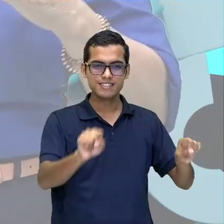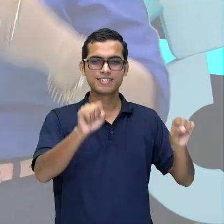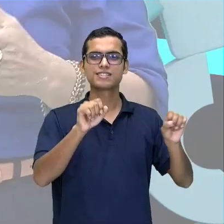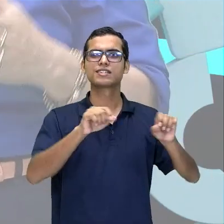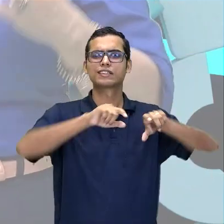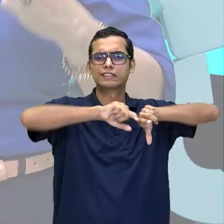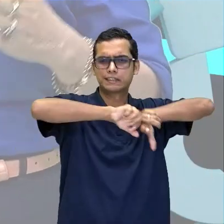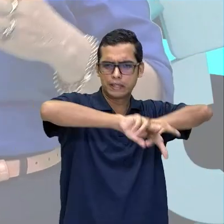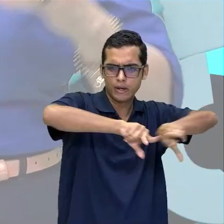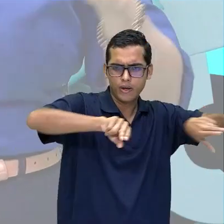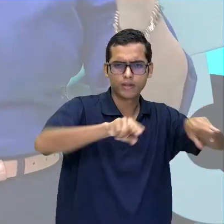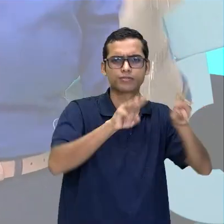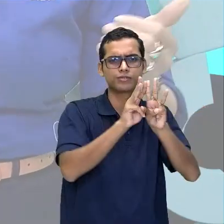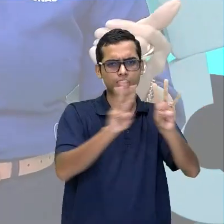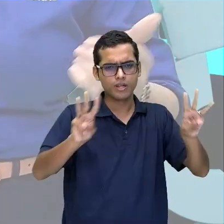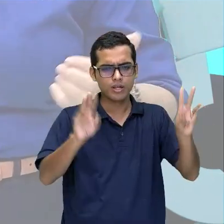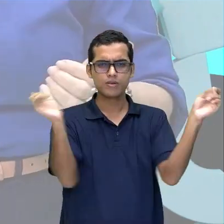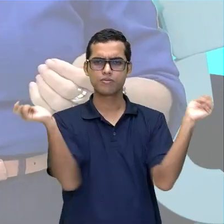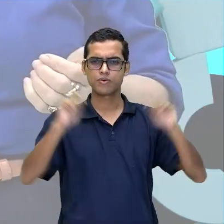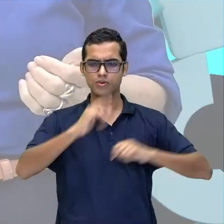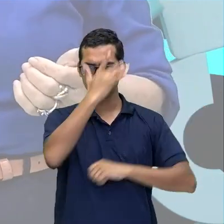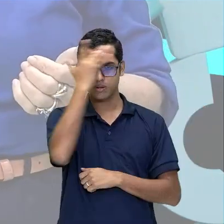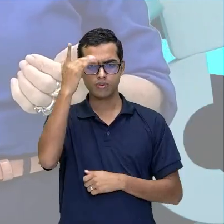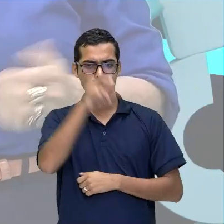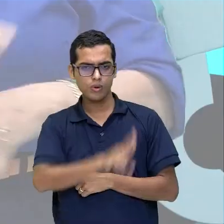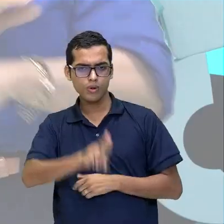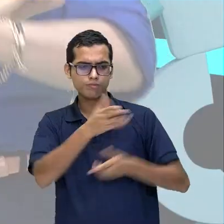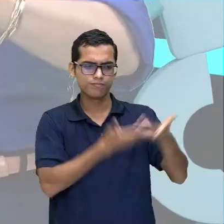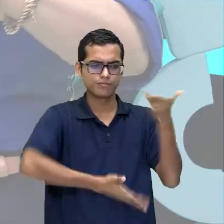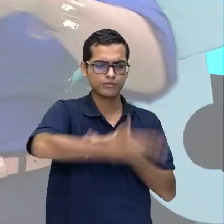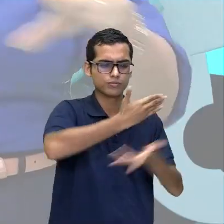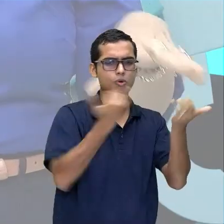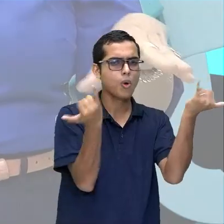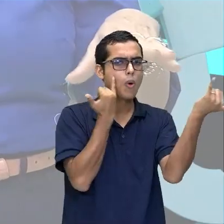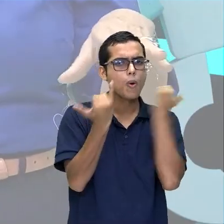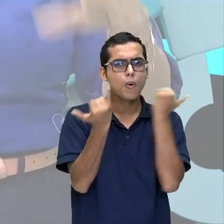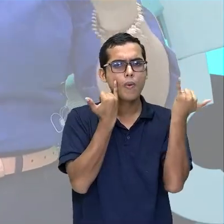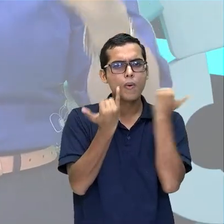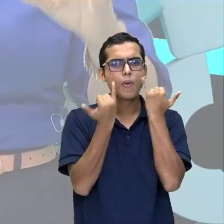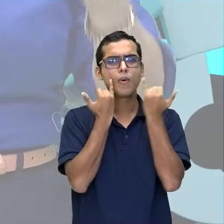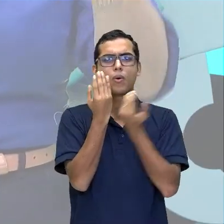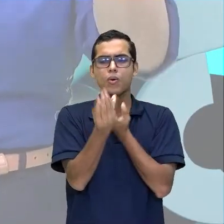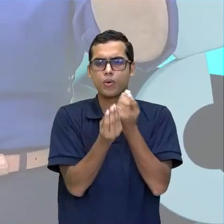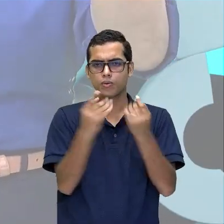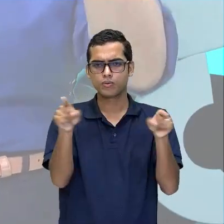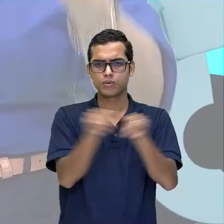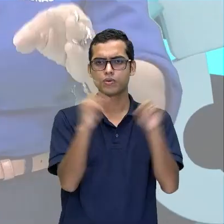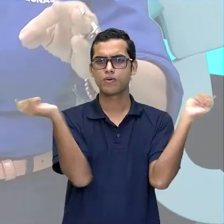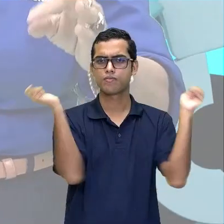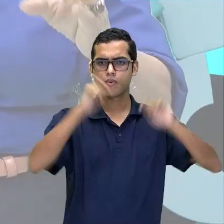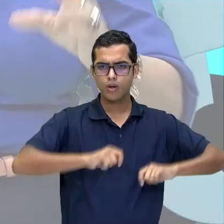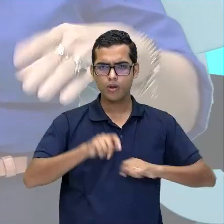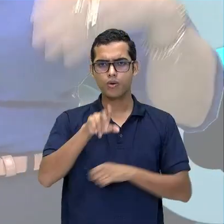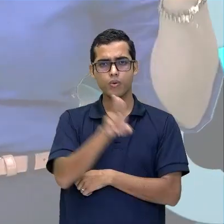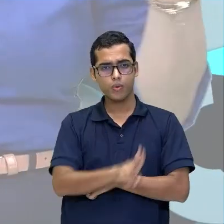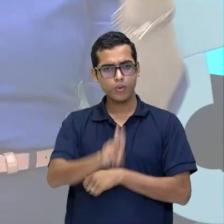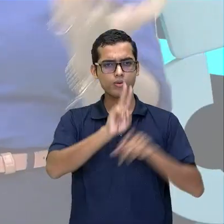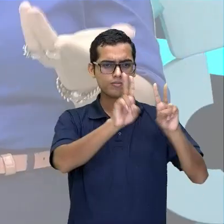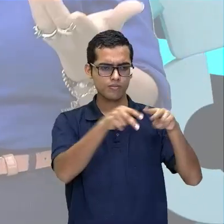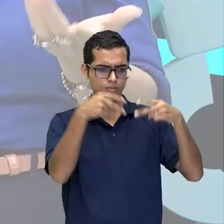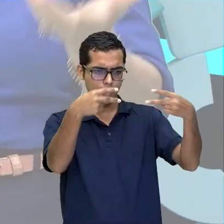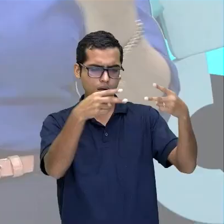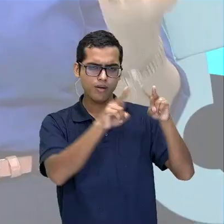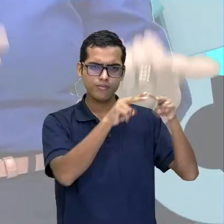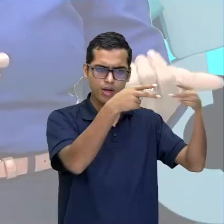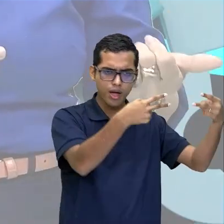mídia que permite a interação do usuário com a informação de forma não linear. A hipermídia utiliza links e